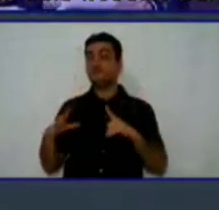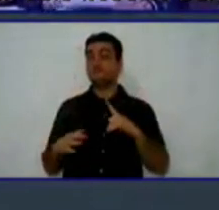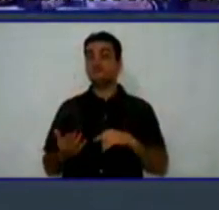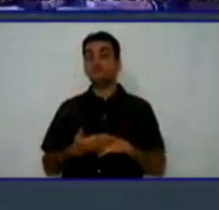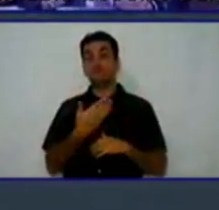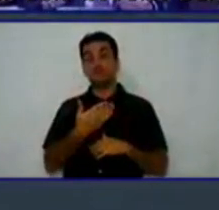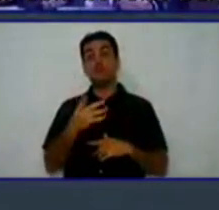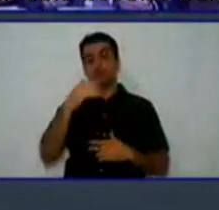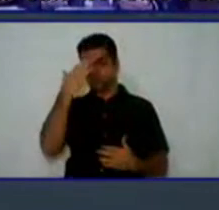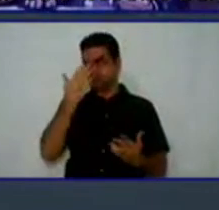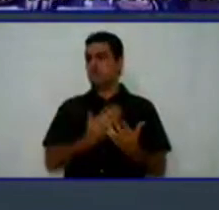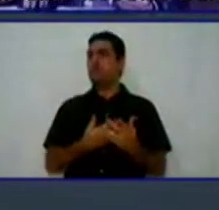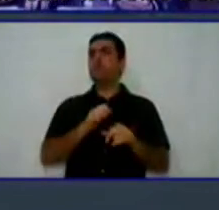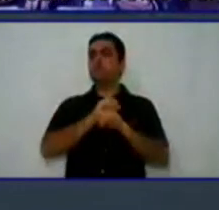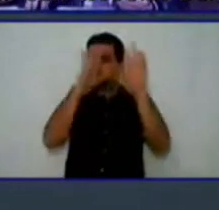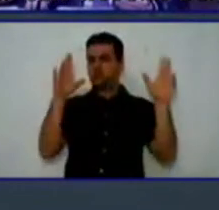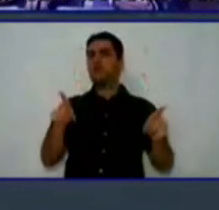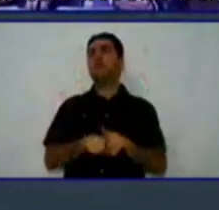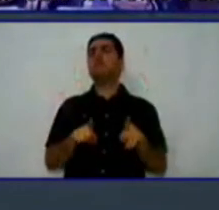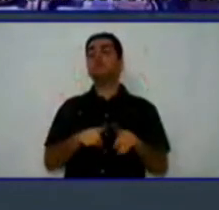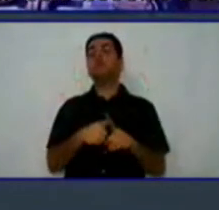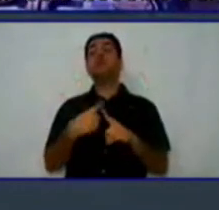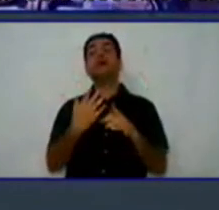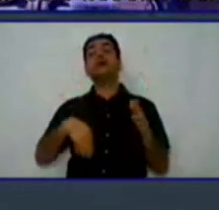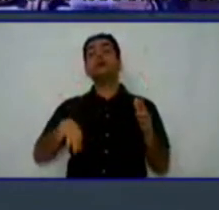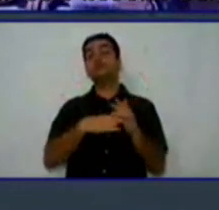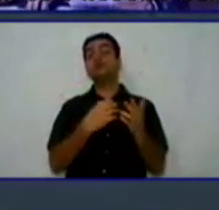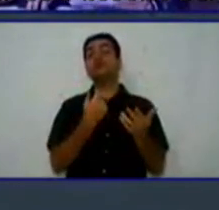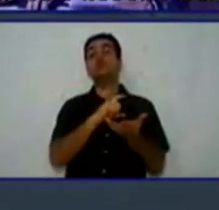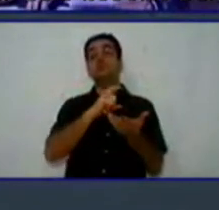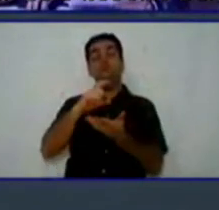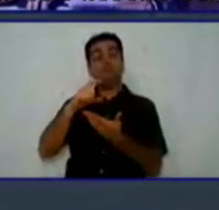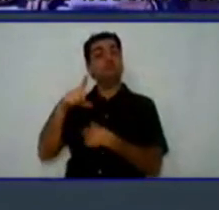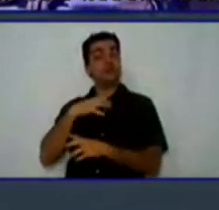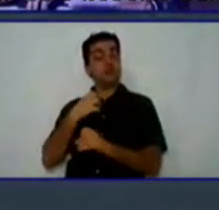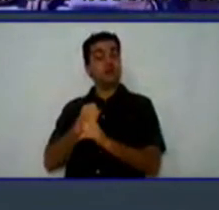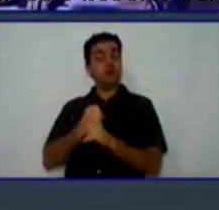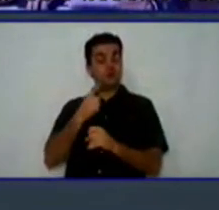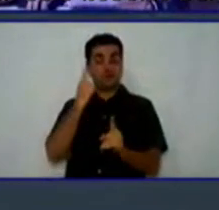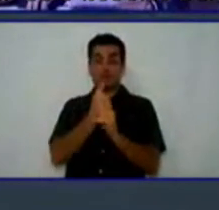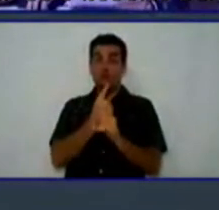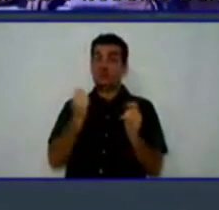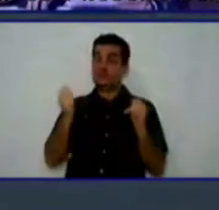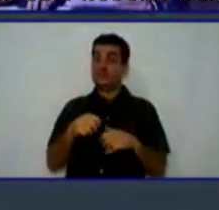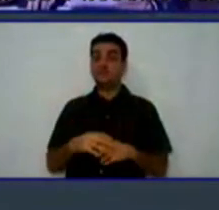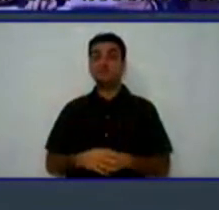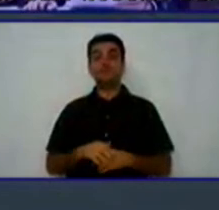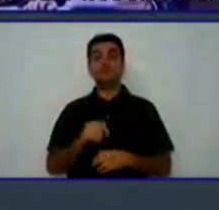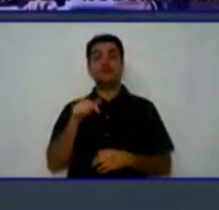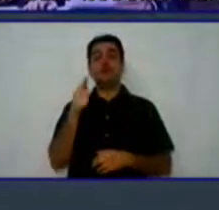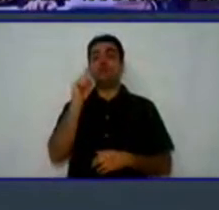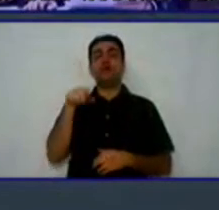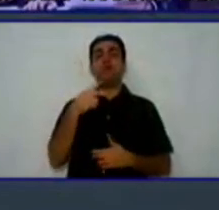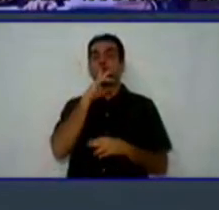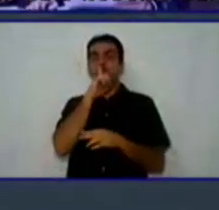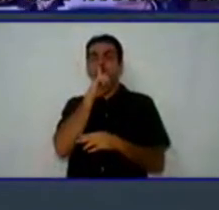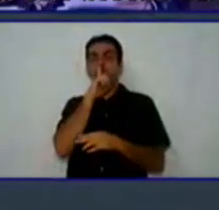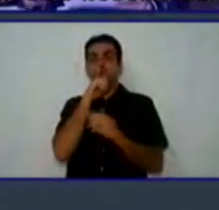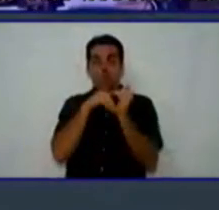da confiabilidade e a transparência é porque todos os gastos encontram nas prestações de conta. Não houve omissão e